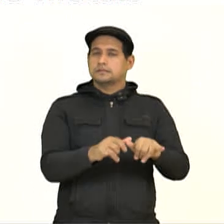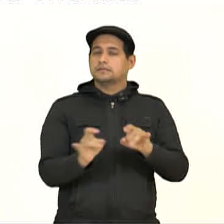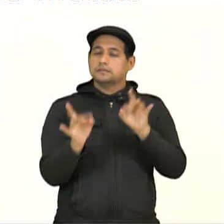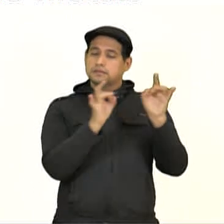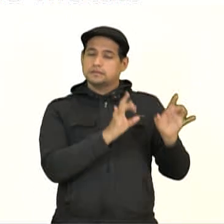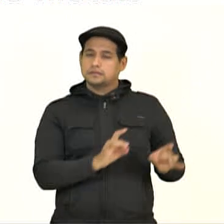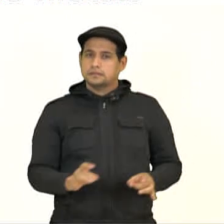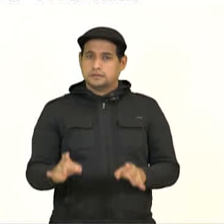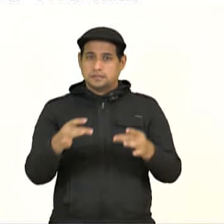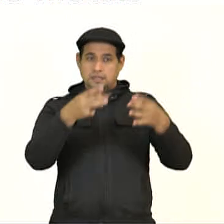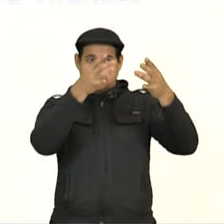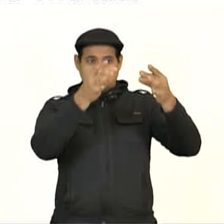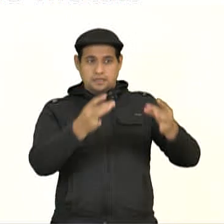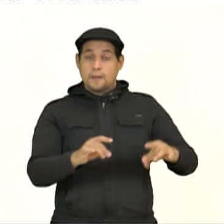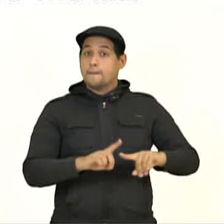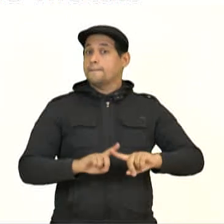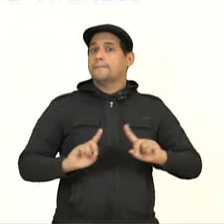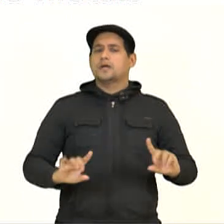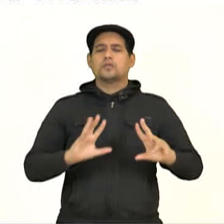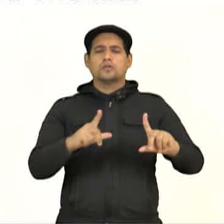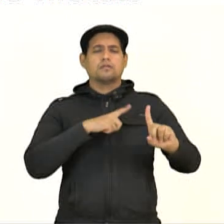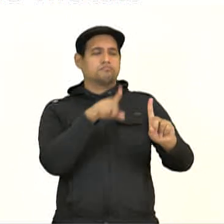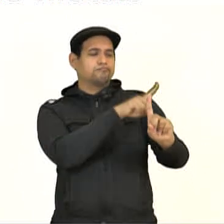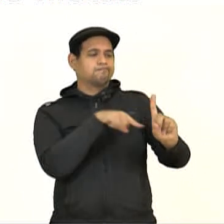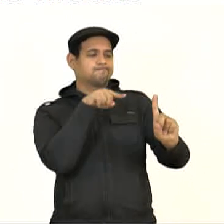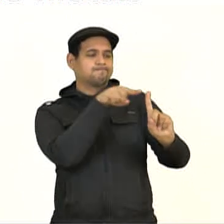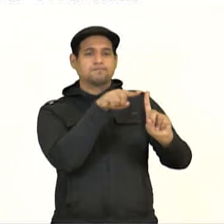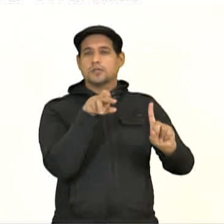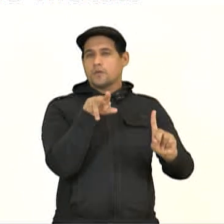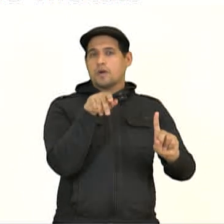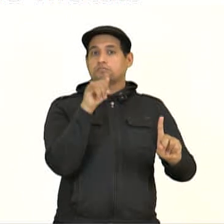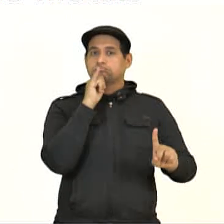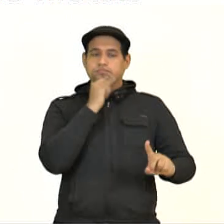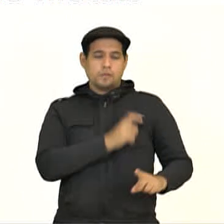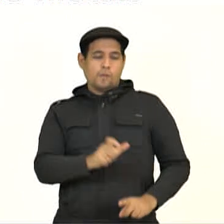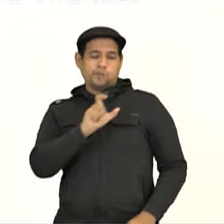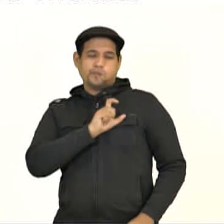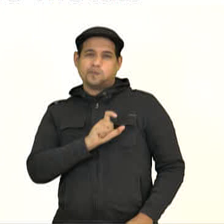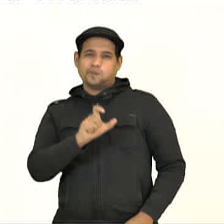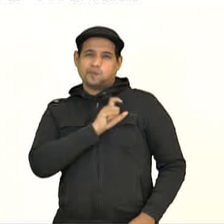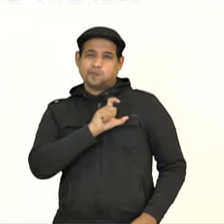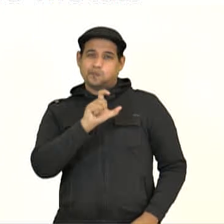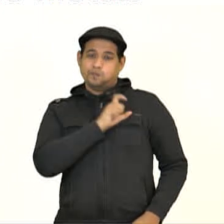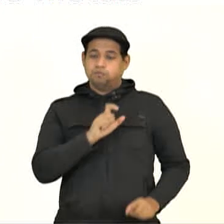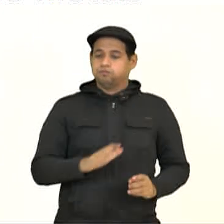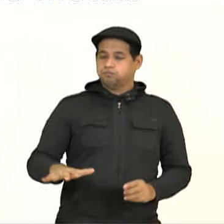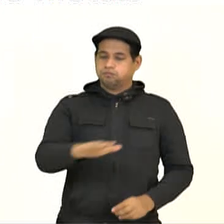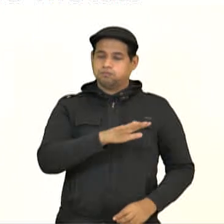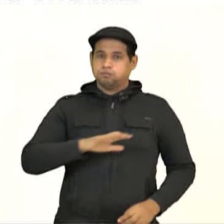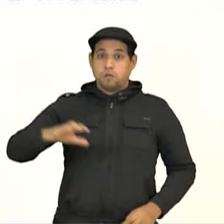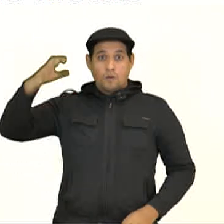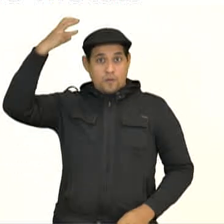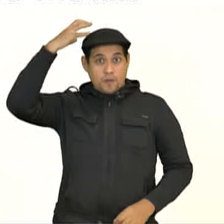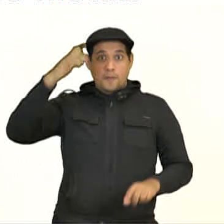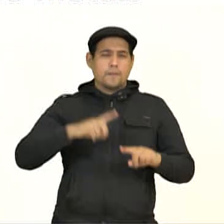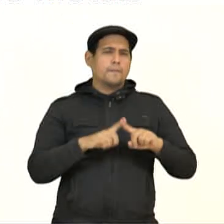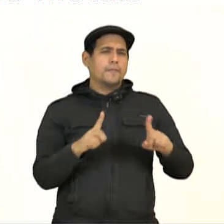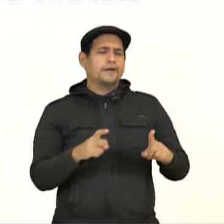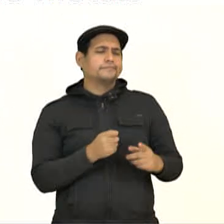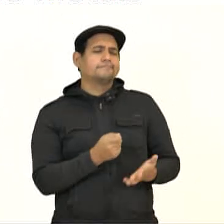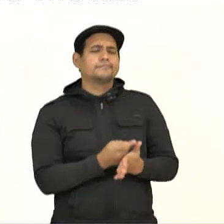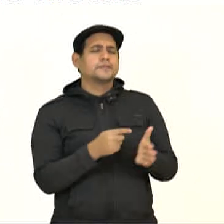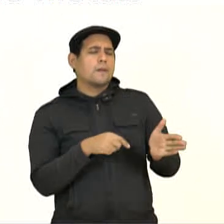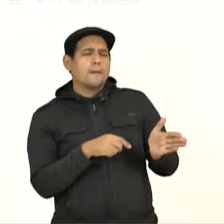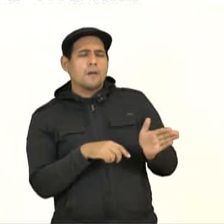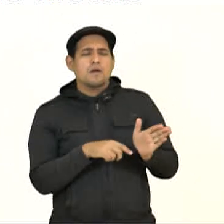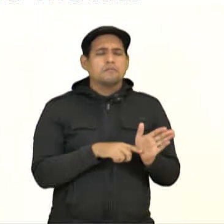específicas. No entanto, todos tinham um objetivo comum: enriquecer o próprio reino. Para tanto, investiam na